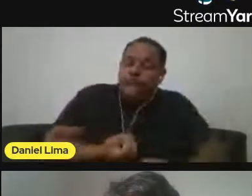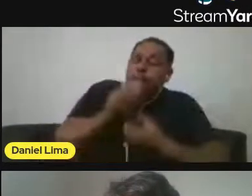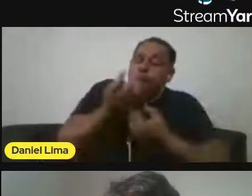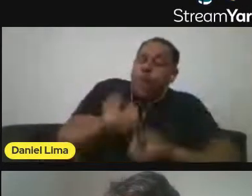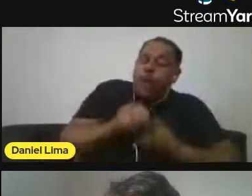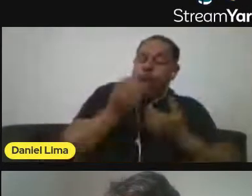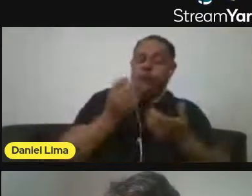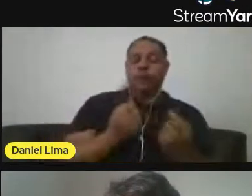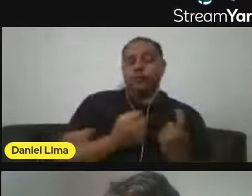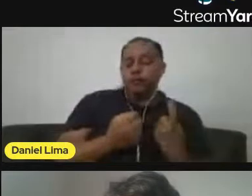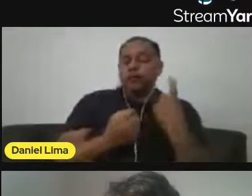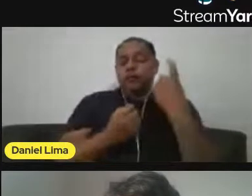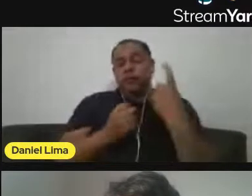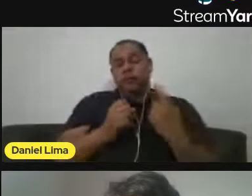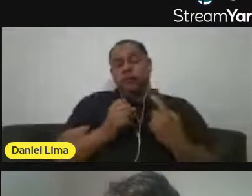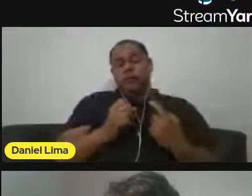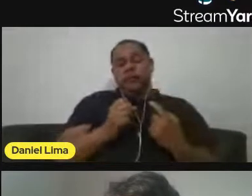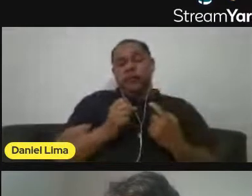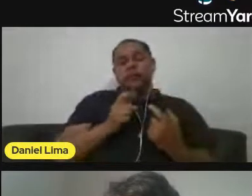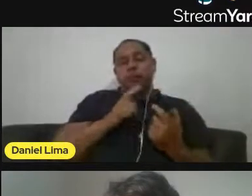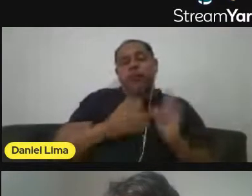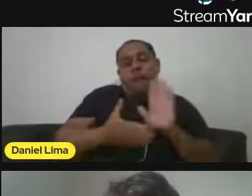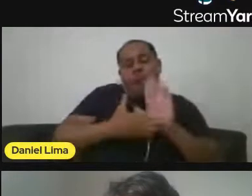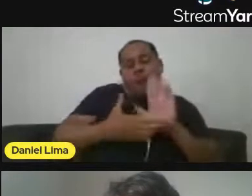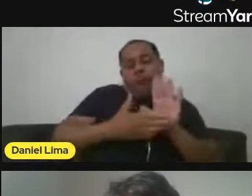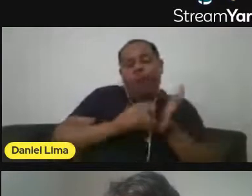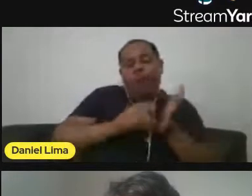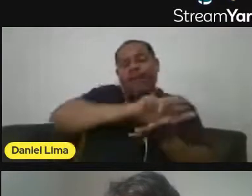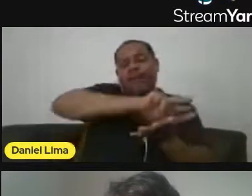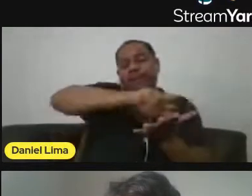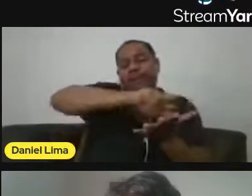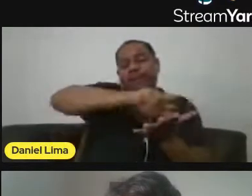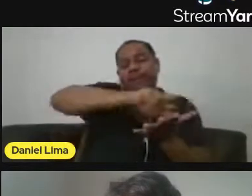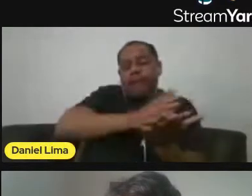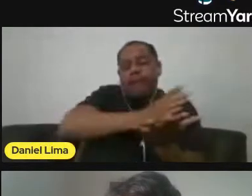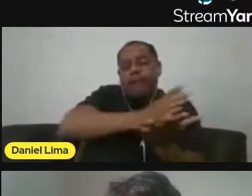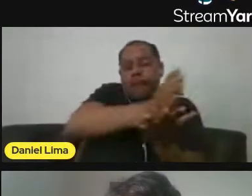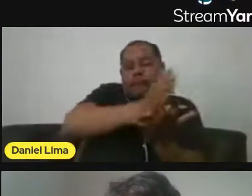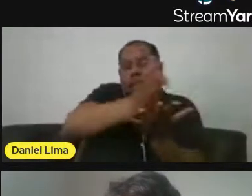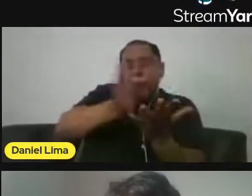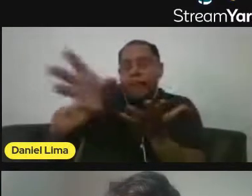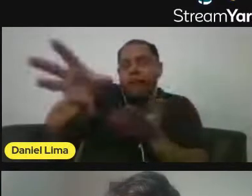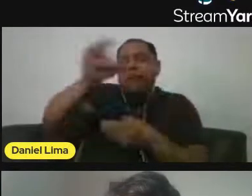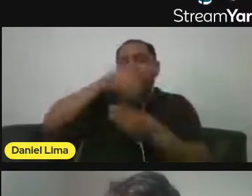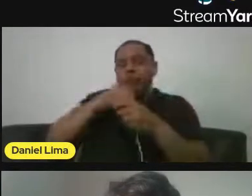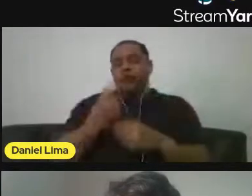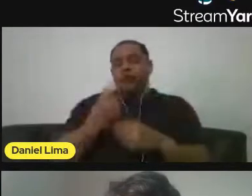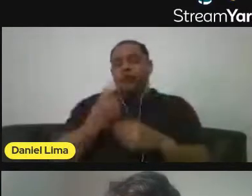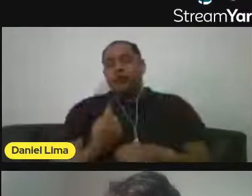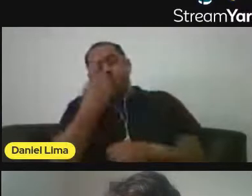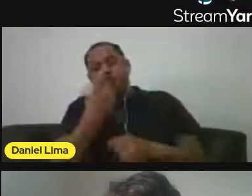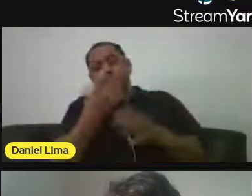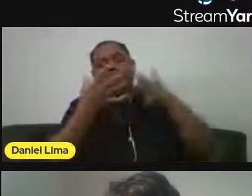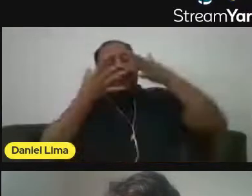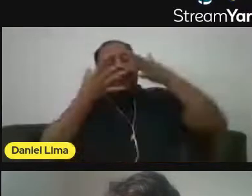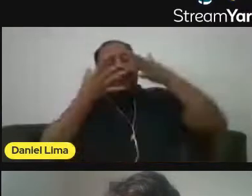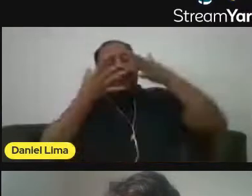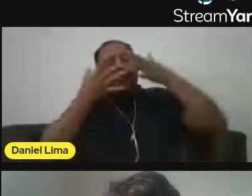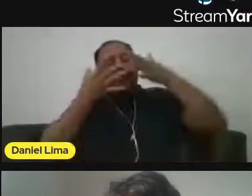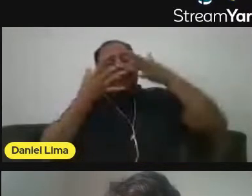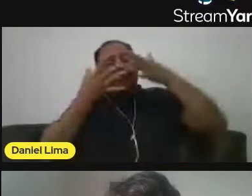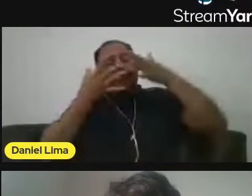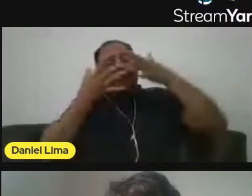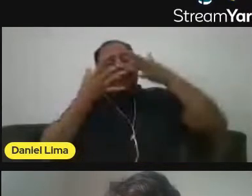dos diversos autores em um só é algo que chama muito a atenção, né? E quando eu leio Fernando Pessoa, os